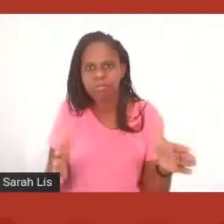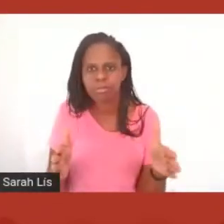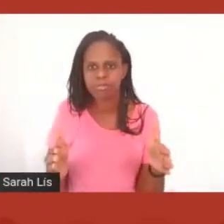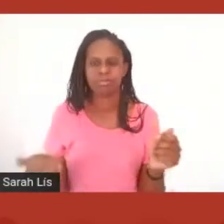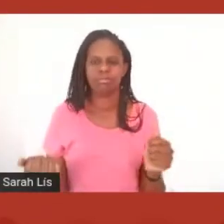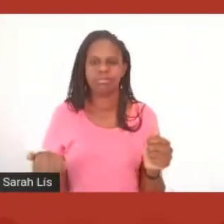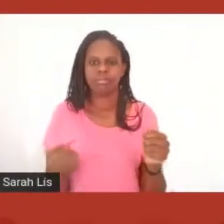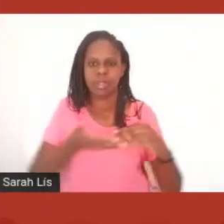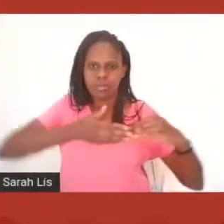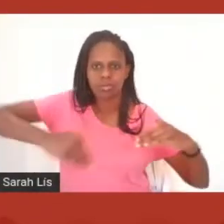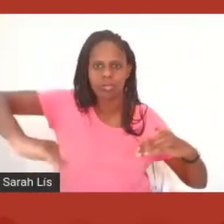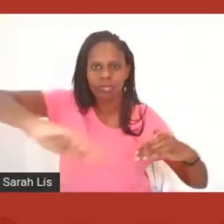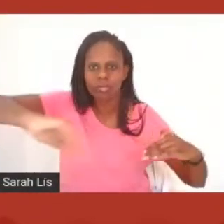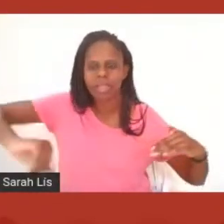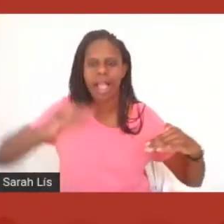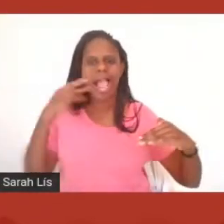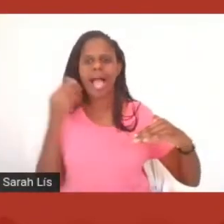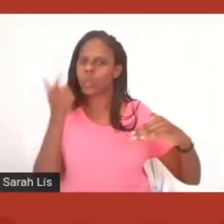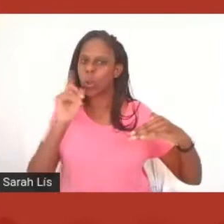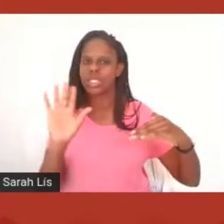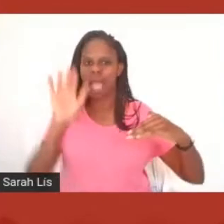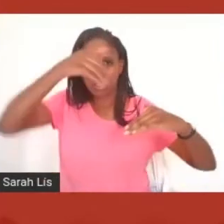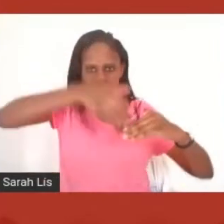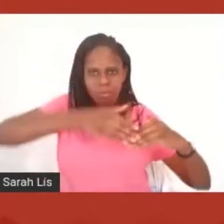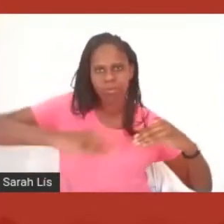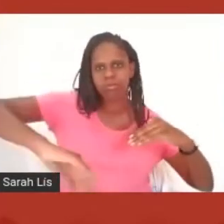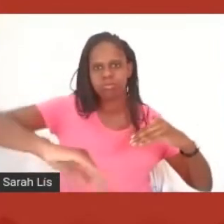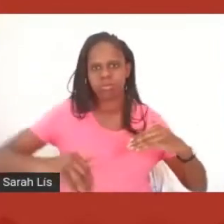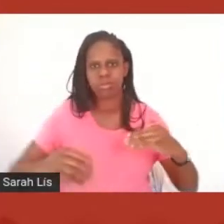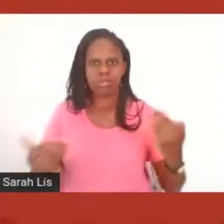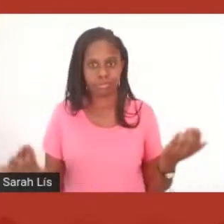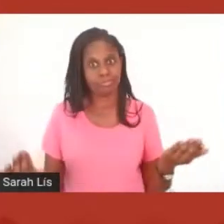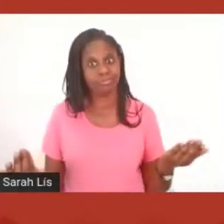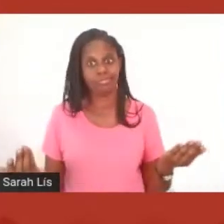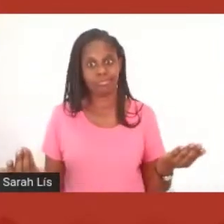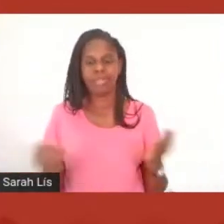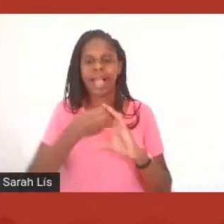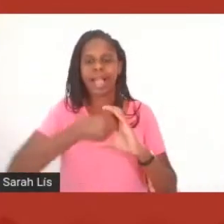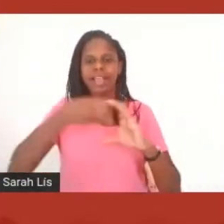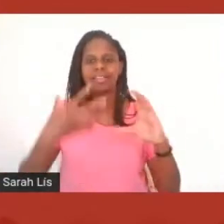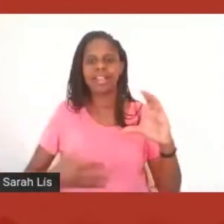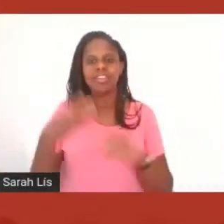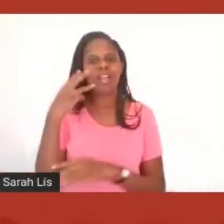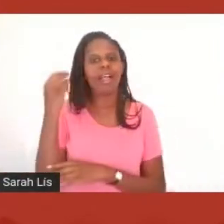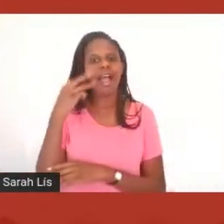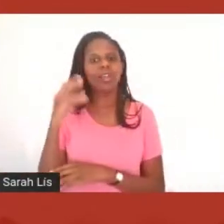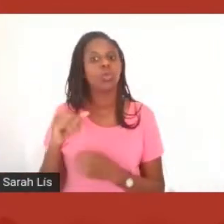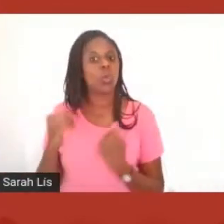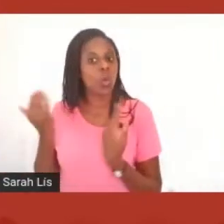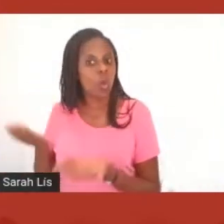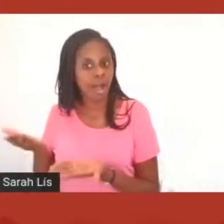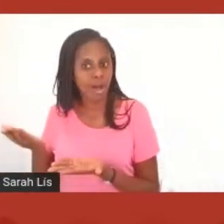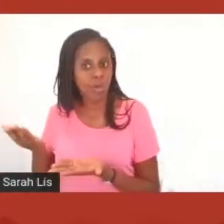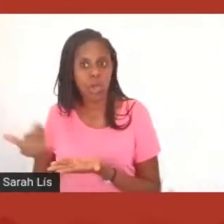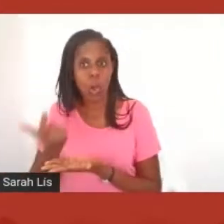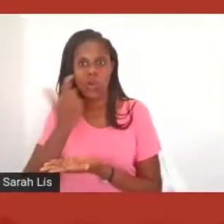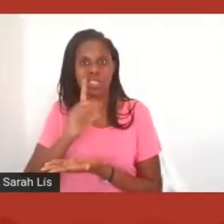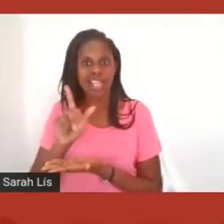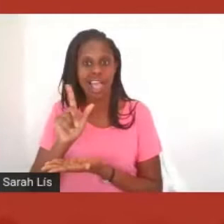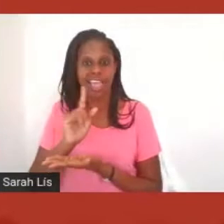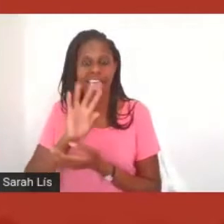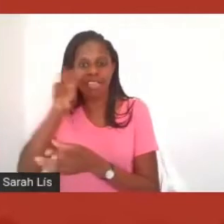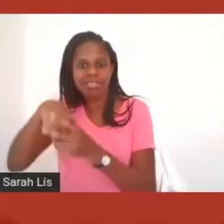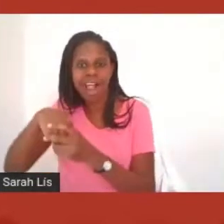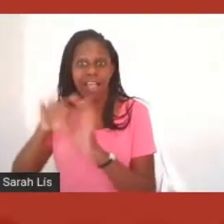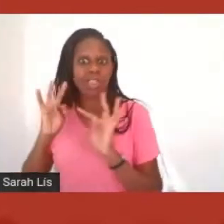são as características do gato que fazem com que ele se adapte bem a esses formatos, né, e quais são as características do líquido que fazem com que ele se adapte